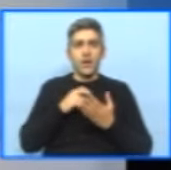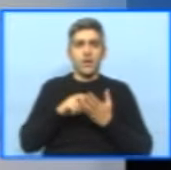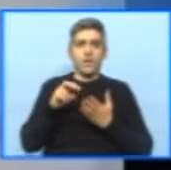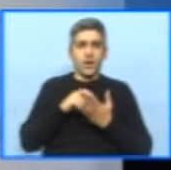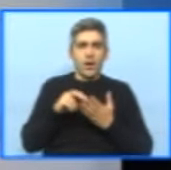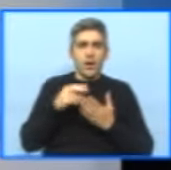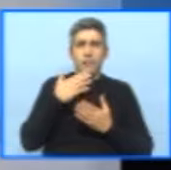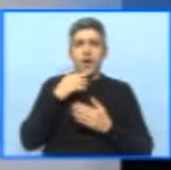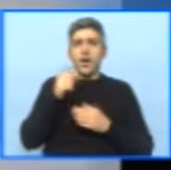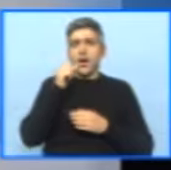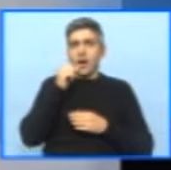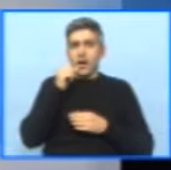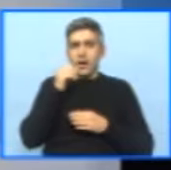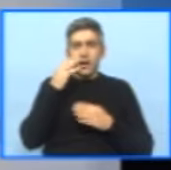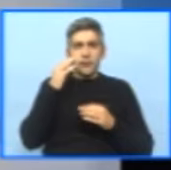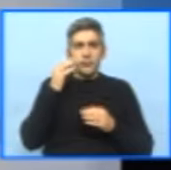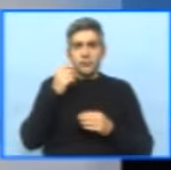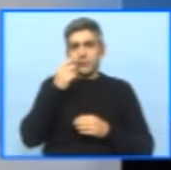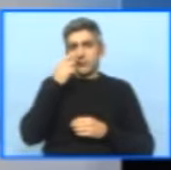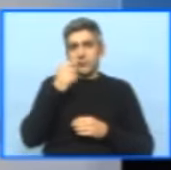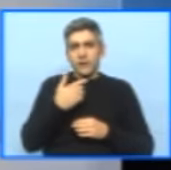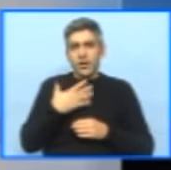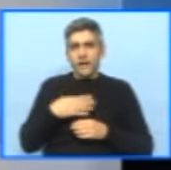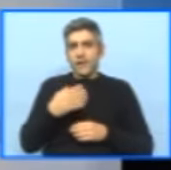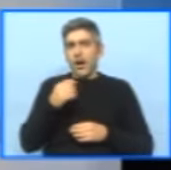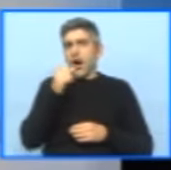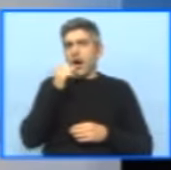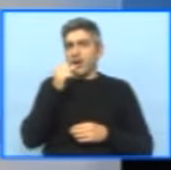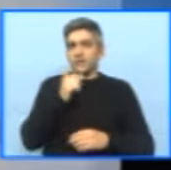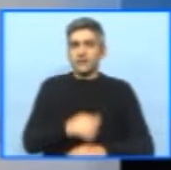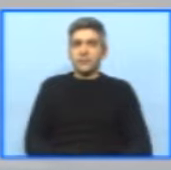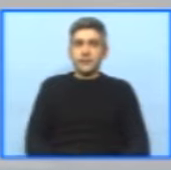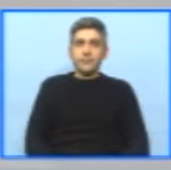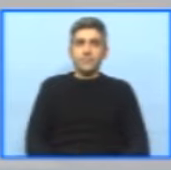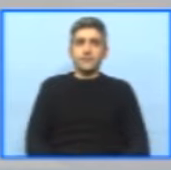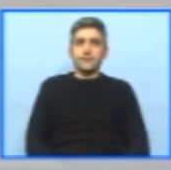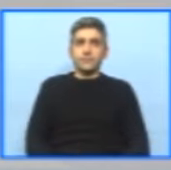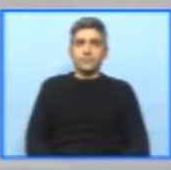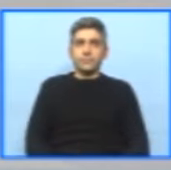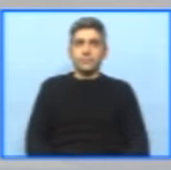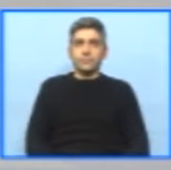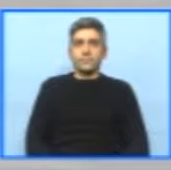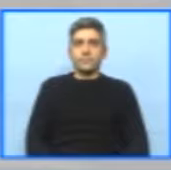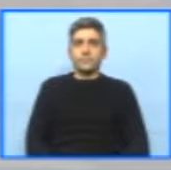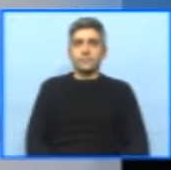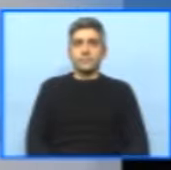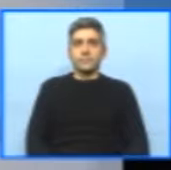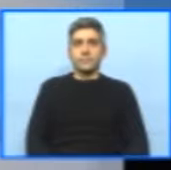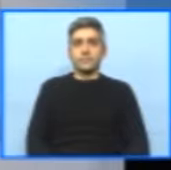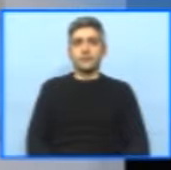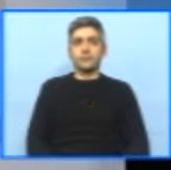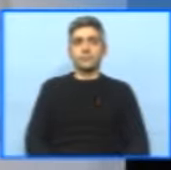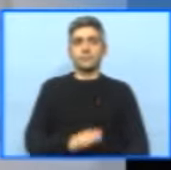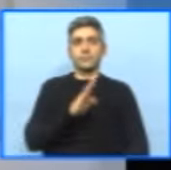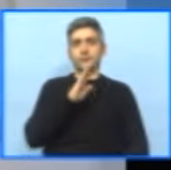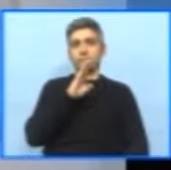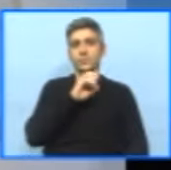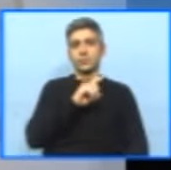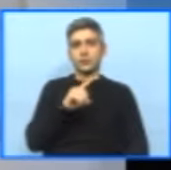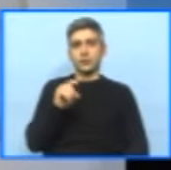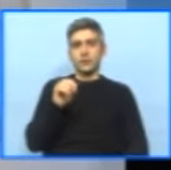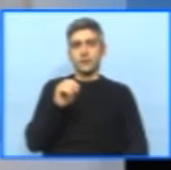pediu água. É a humanidade de Jesus. Pede água. O que é que está para além disso? Mas João, o Evangelho segundo